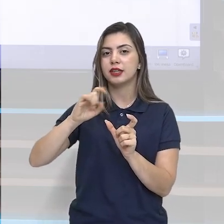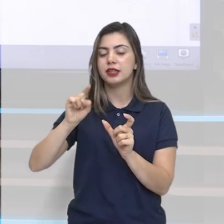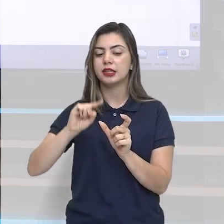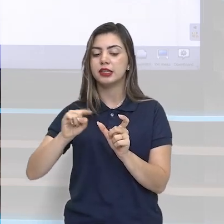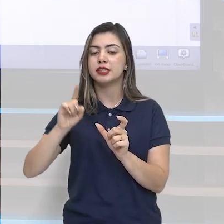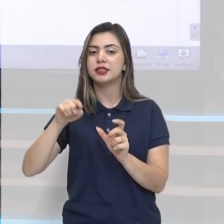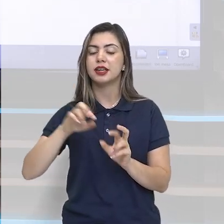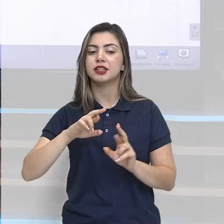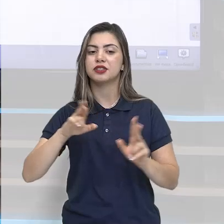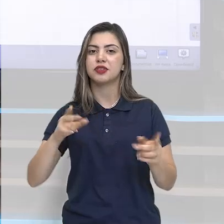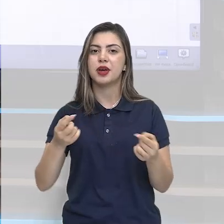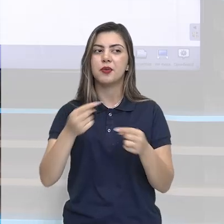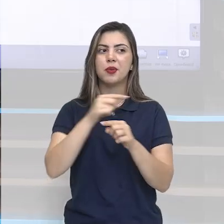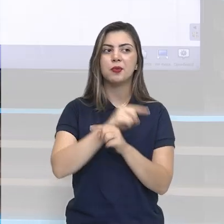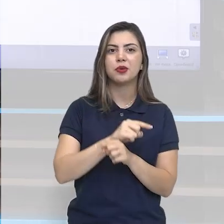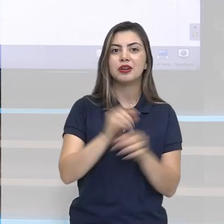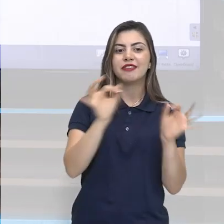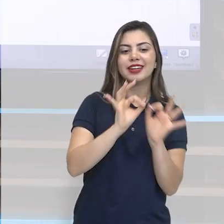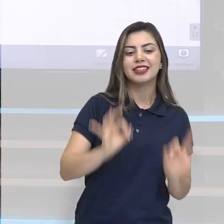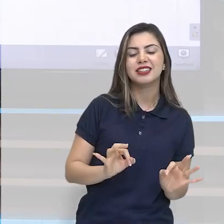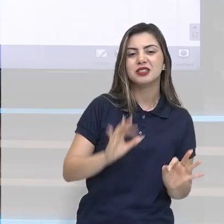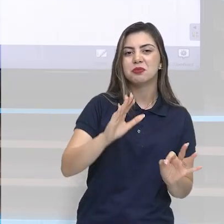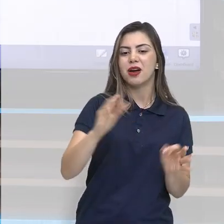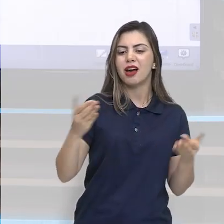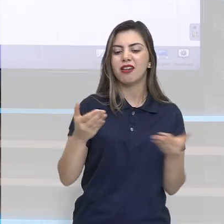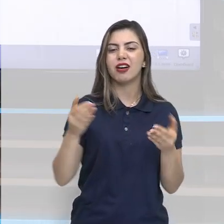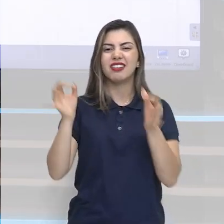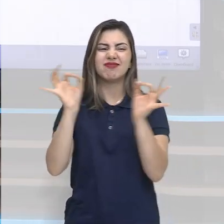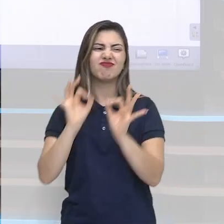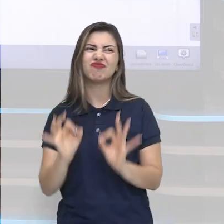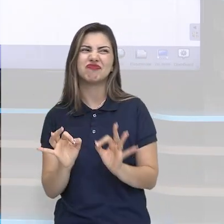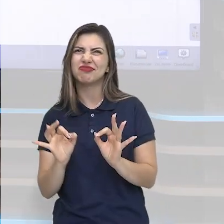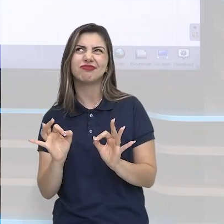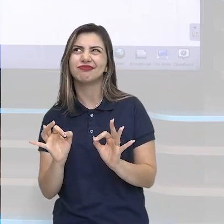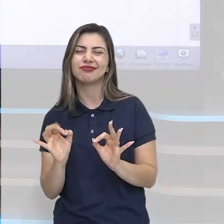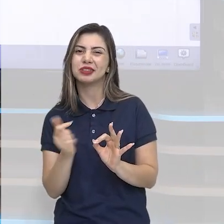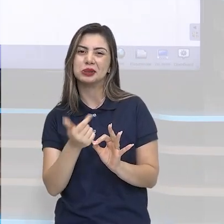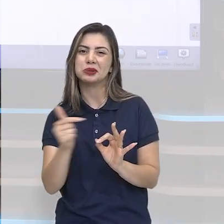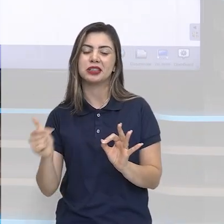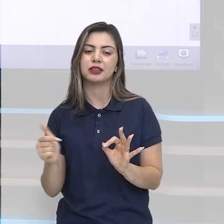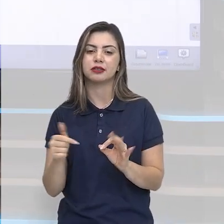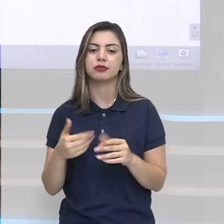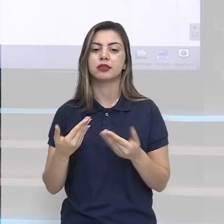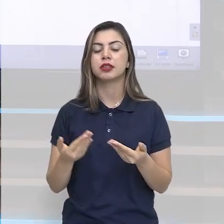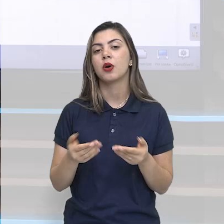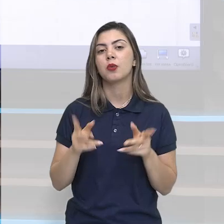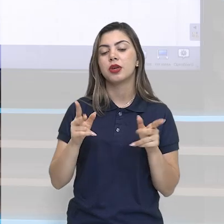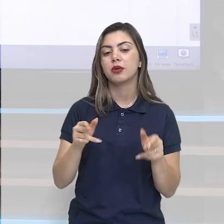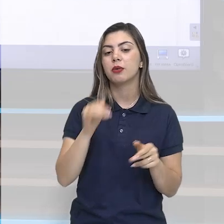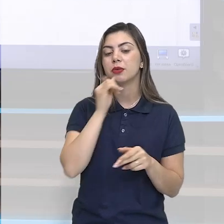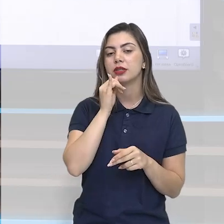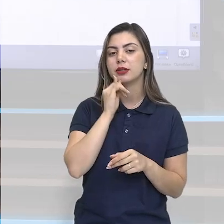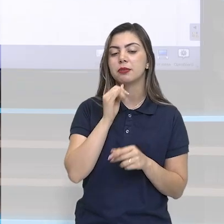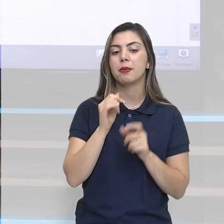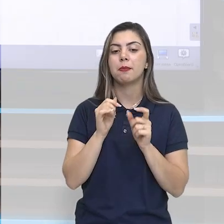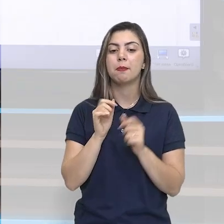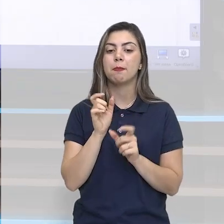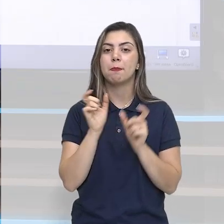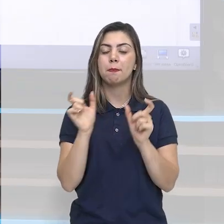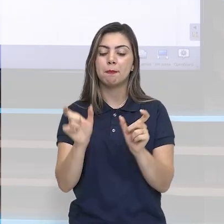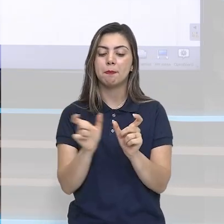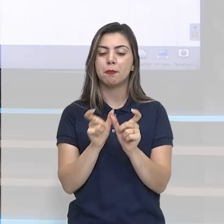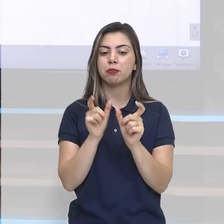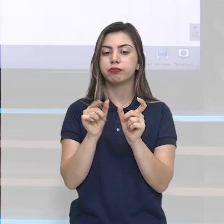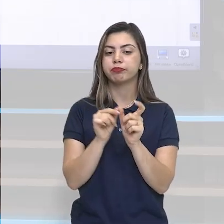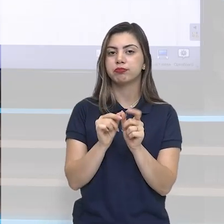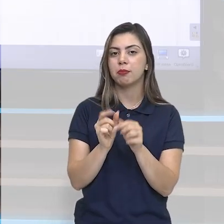o oposto de feliz, certo? Mesmo raciocínio vale para a palavra invisível. Veja,